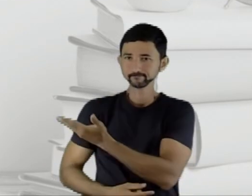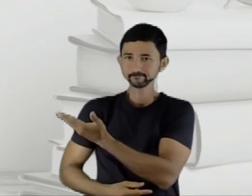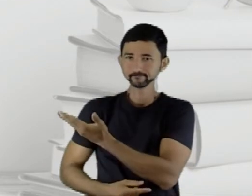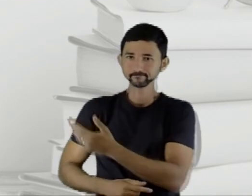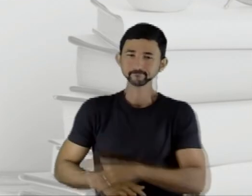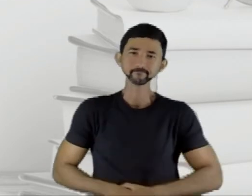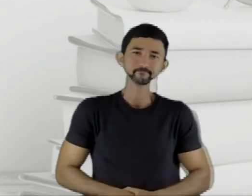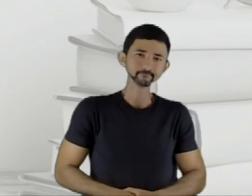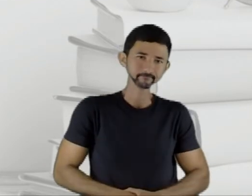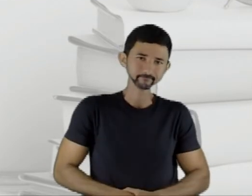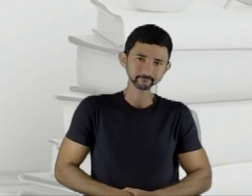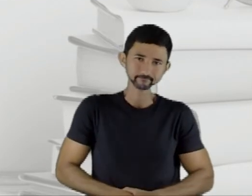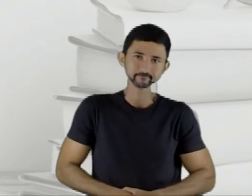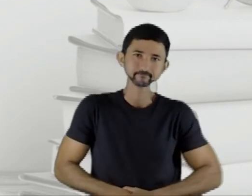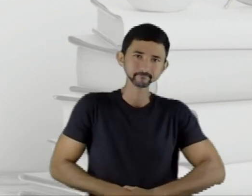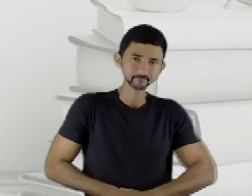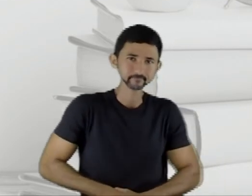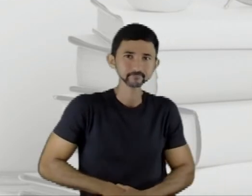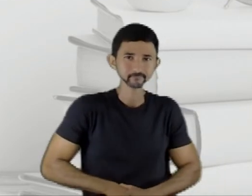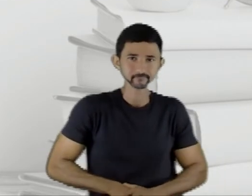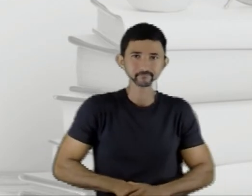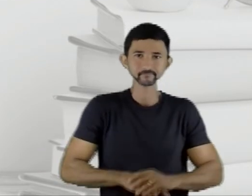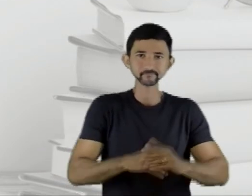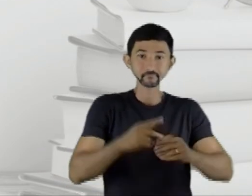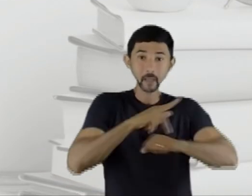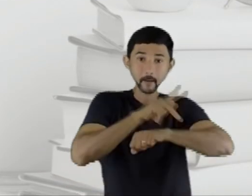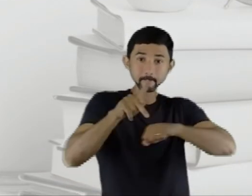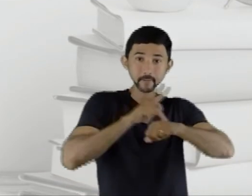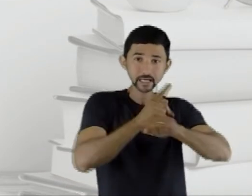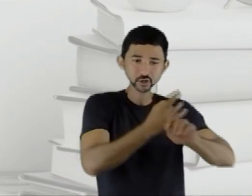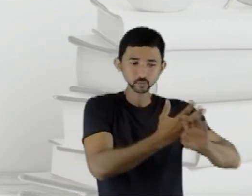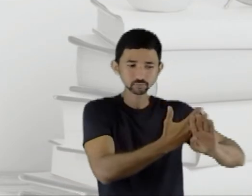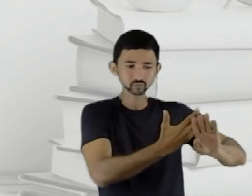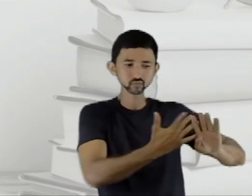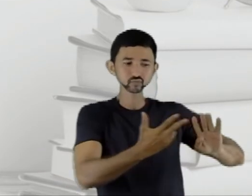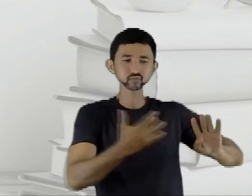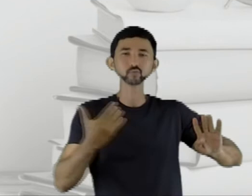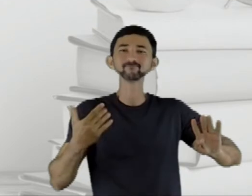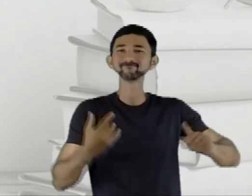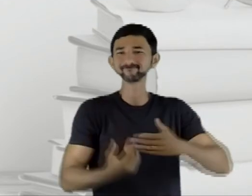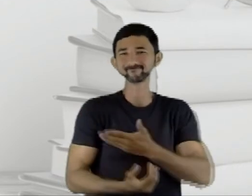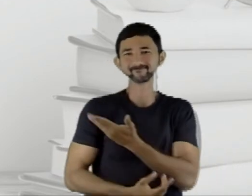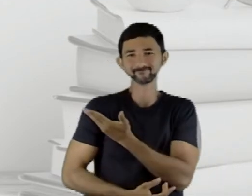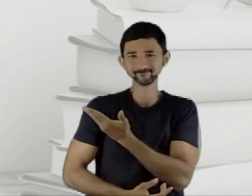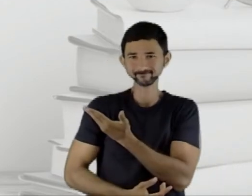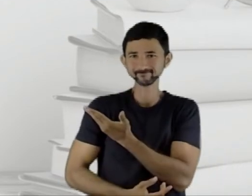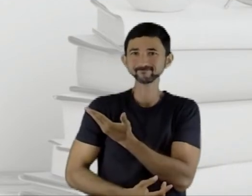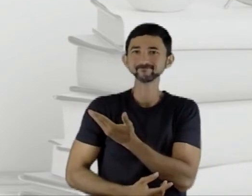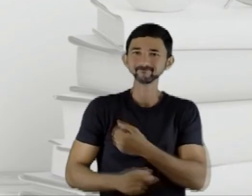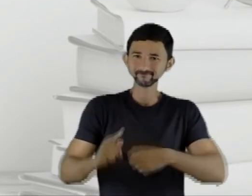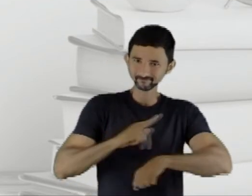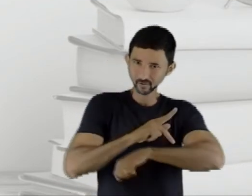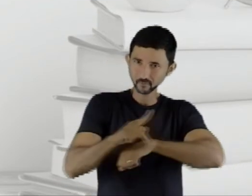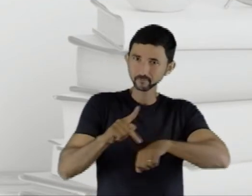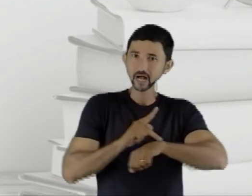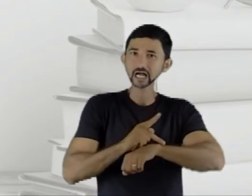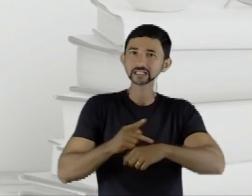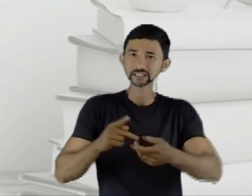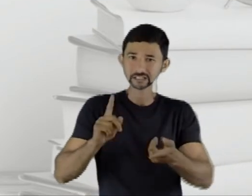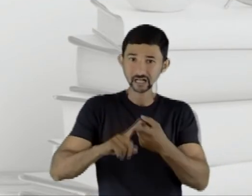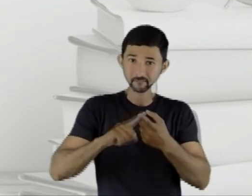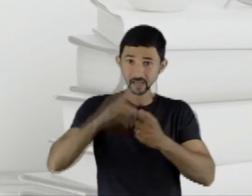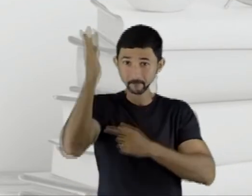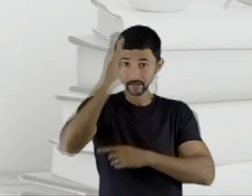bolsa quebrou e todas as outras que dependiam dela também quebraram, né? Inclusive o Brasil. A